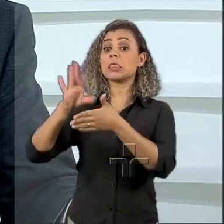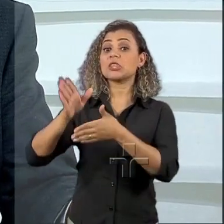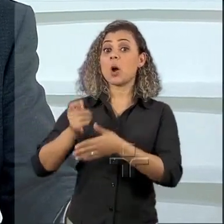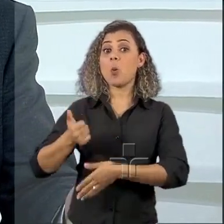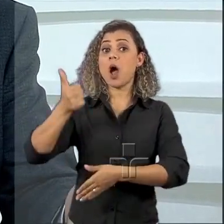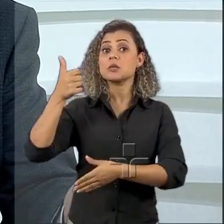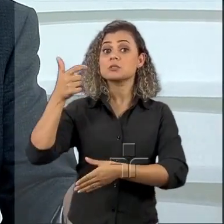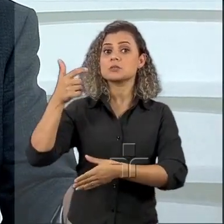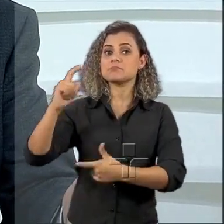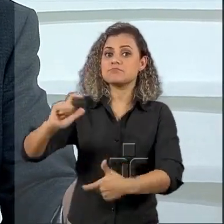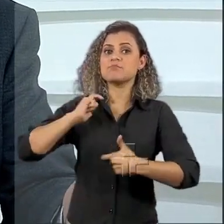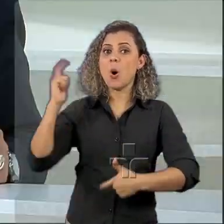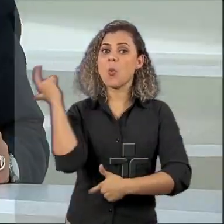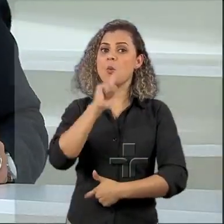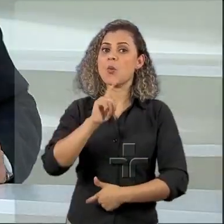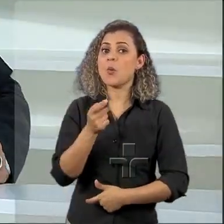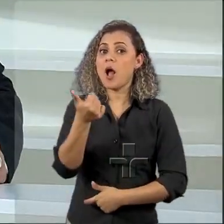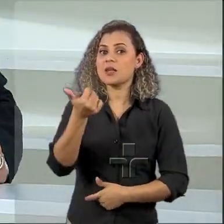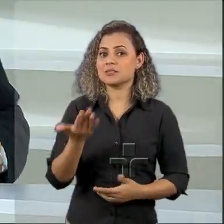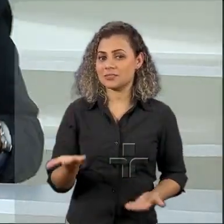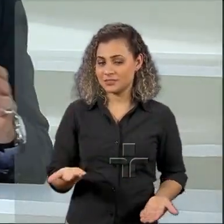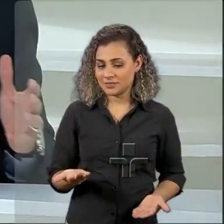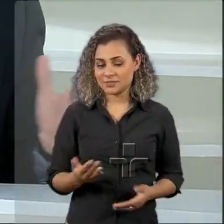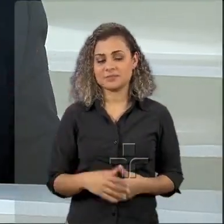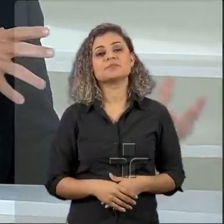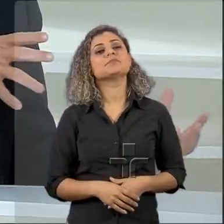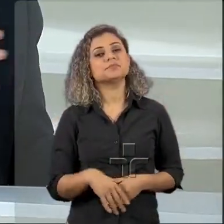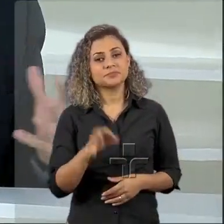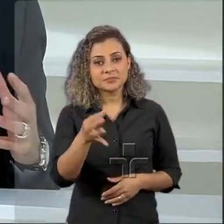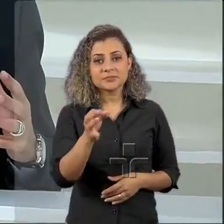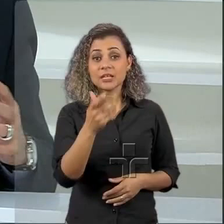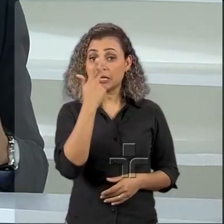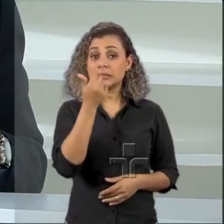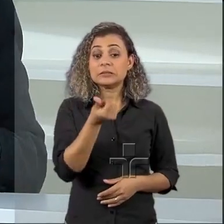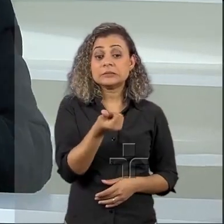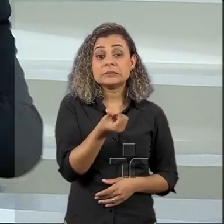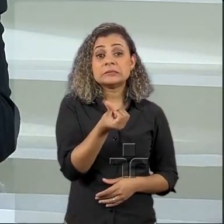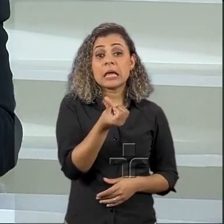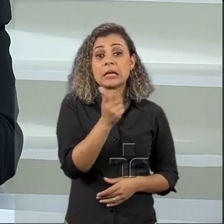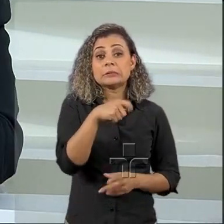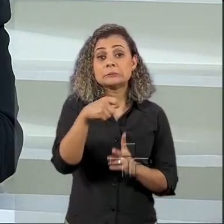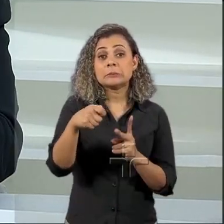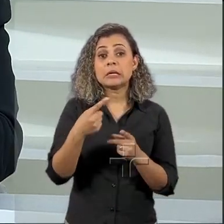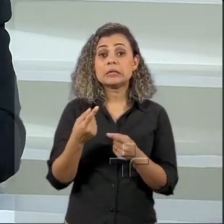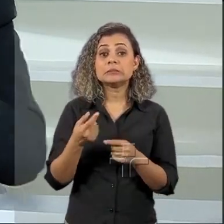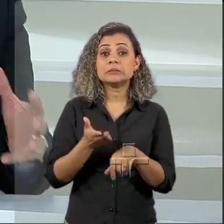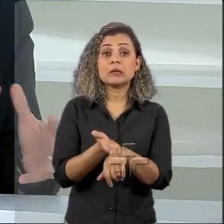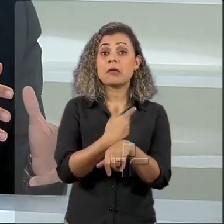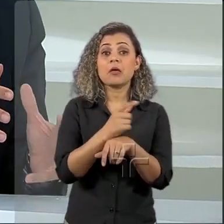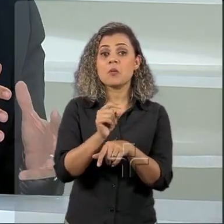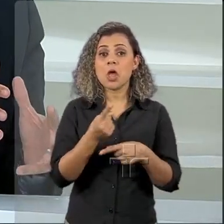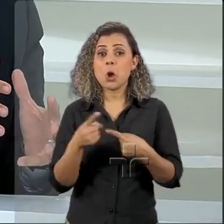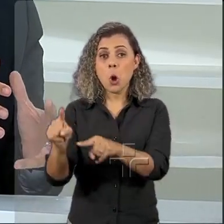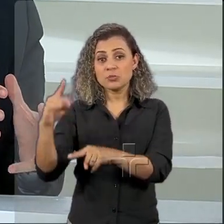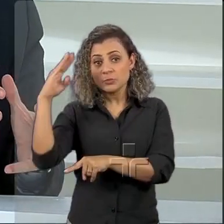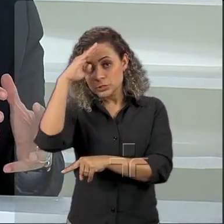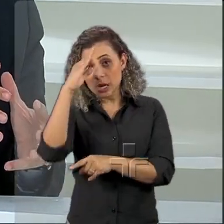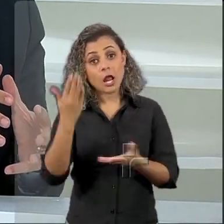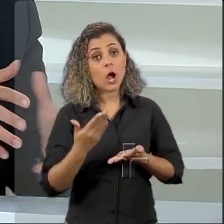Exatamente. E as contradições pessoais. O sujeito aparece 6 meses antes criticando o Bolsonaro e agora